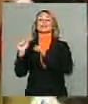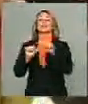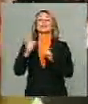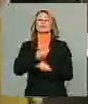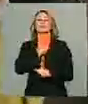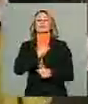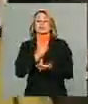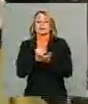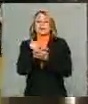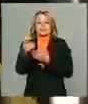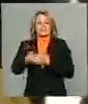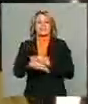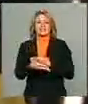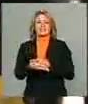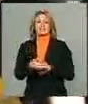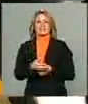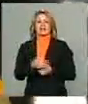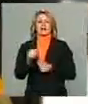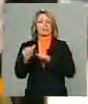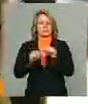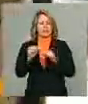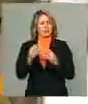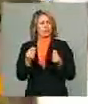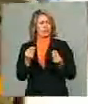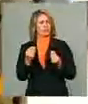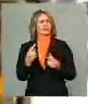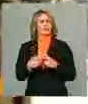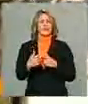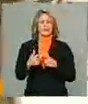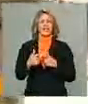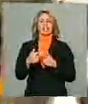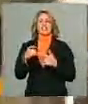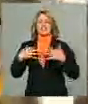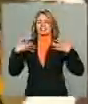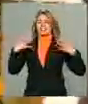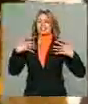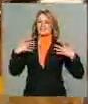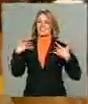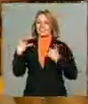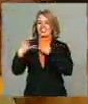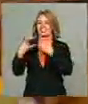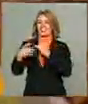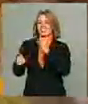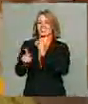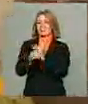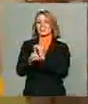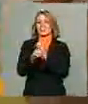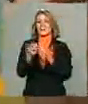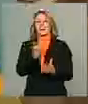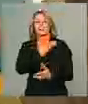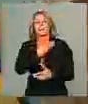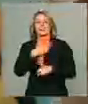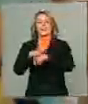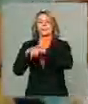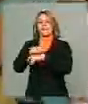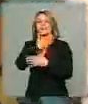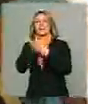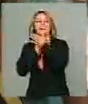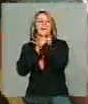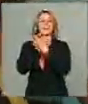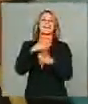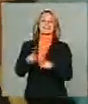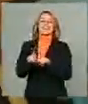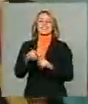depois que vocês começaram a vir aqui olha mudou muita coisa porque aqui a gente se diverte encontra os amigos bateo com os amigos não